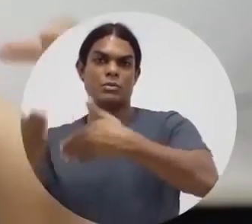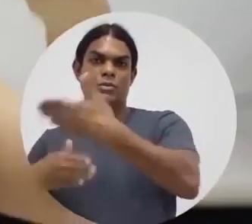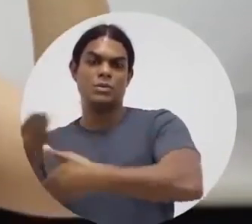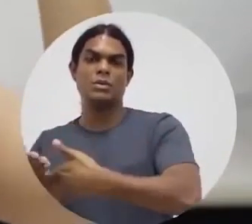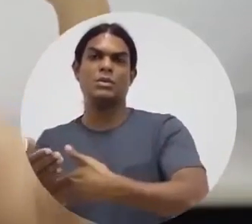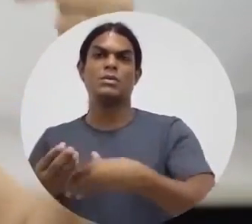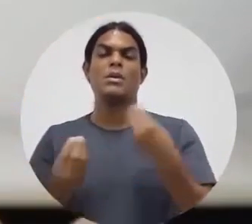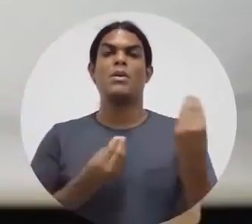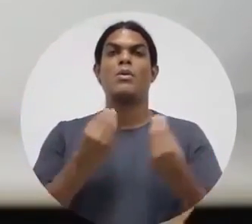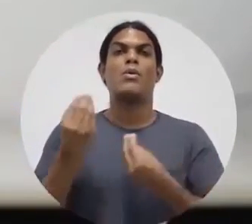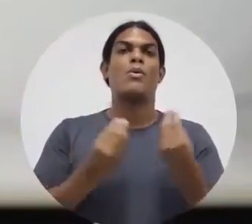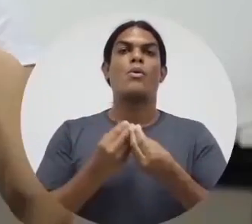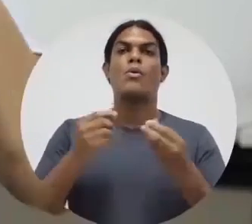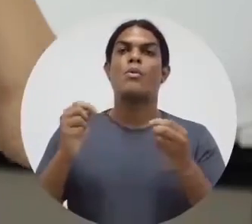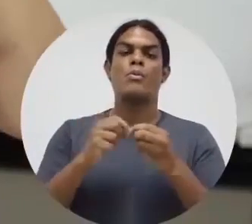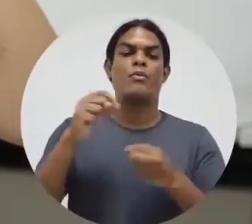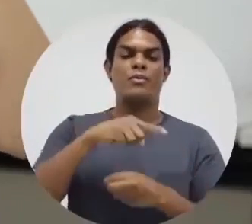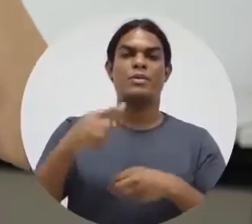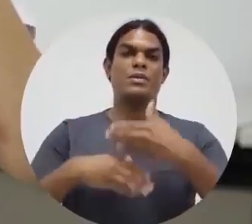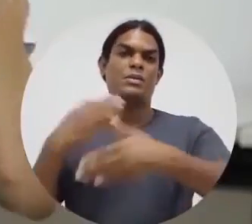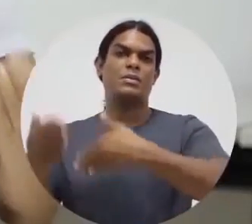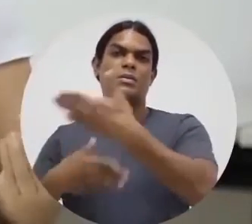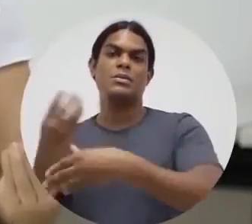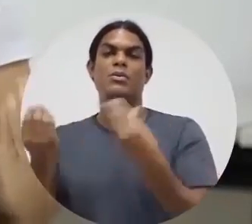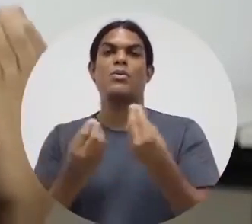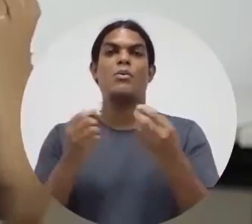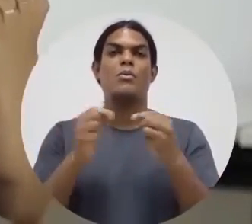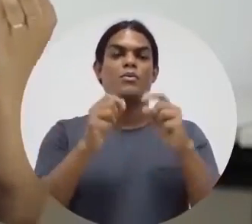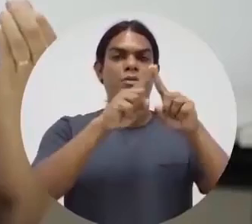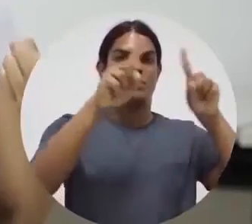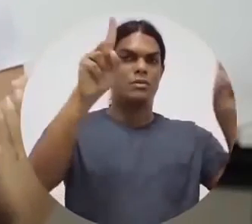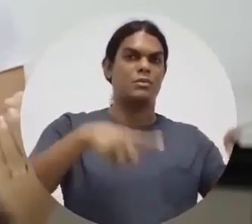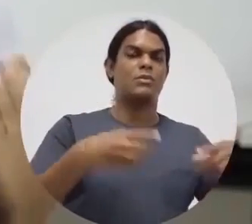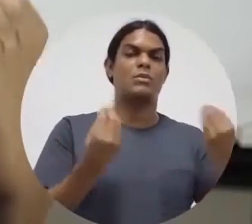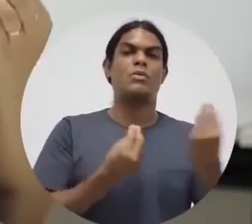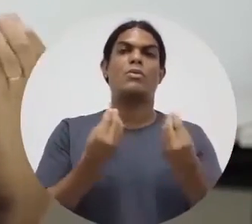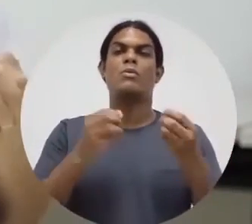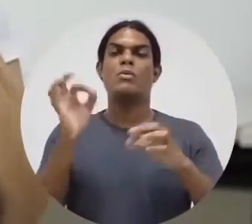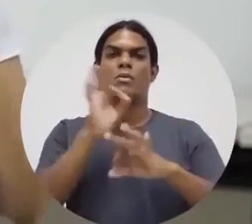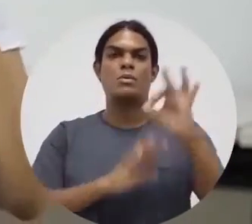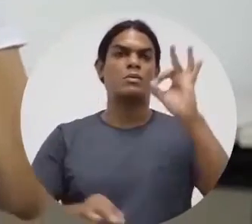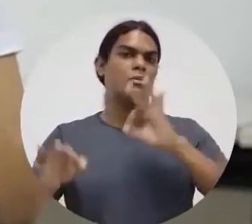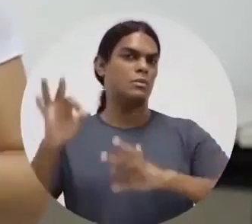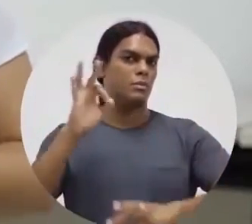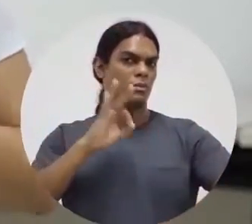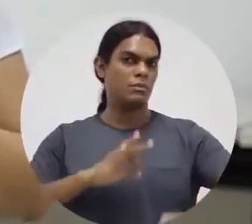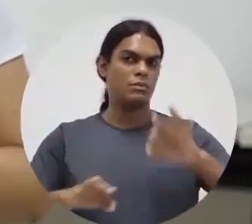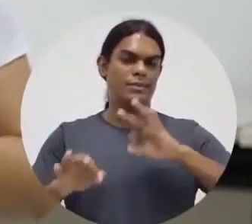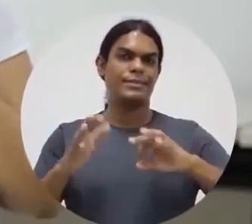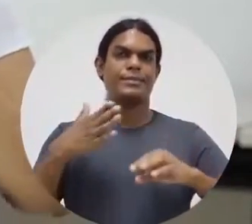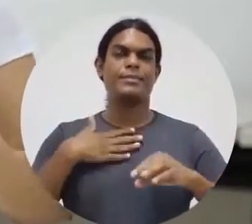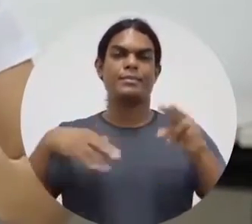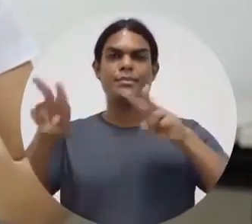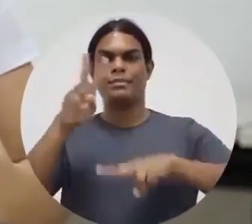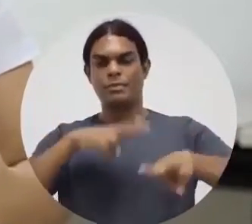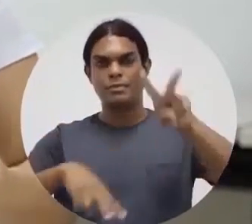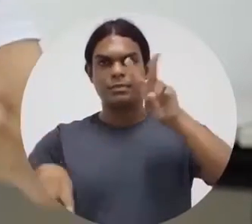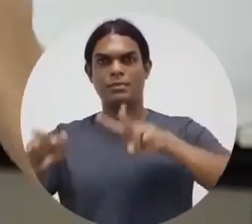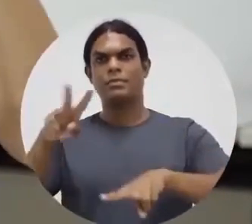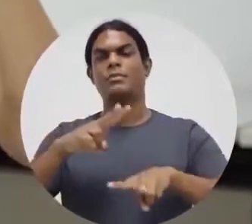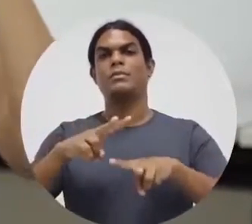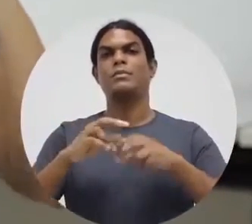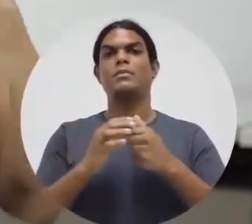é como eu gerei. São as premissas que eu utilizo para fazer a minha